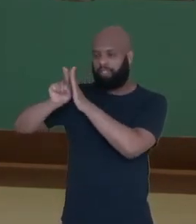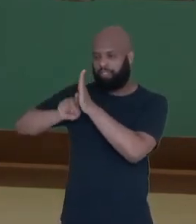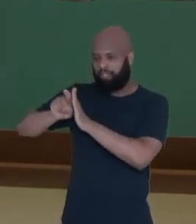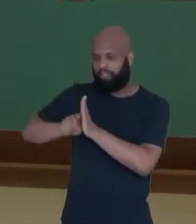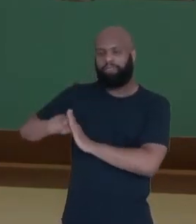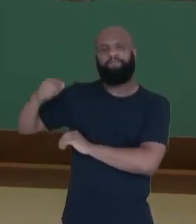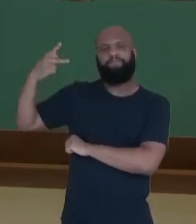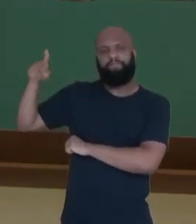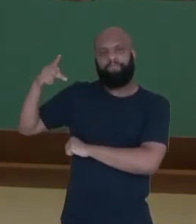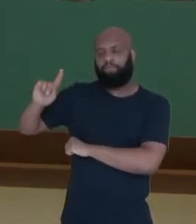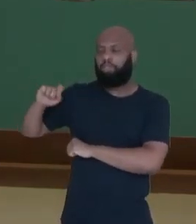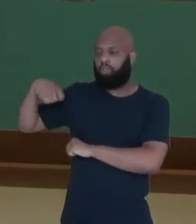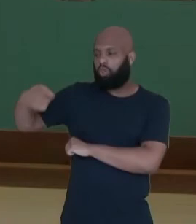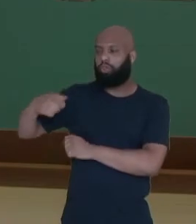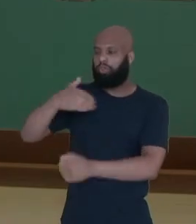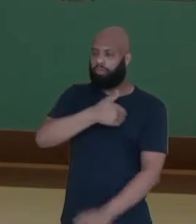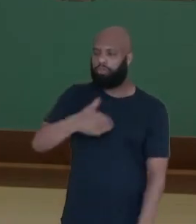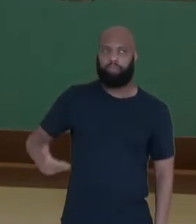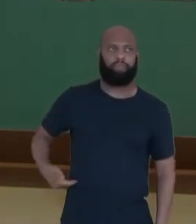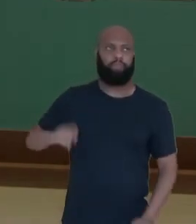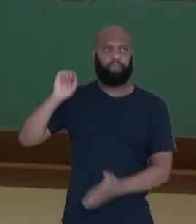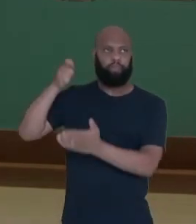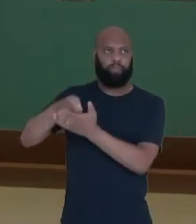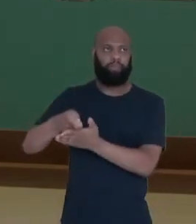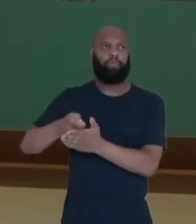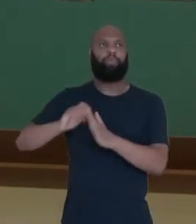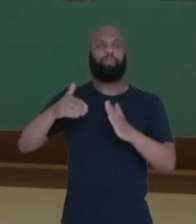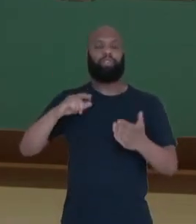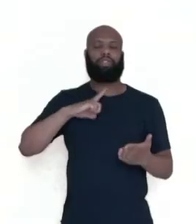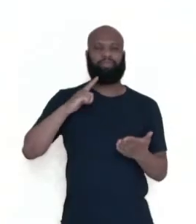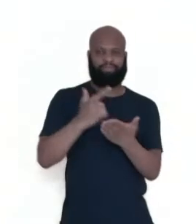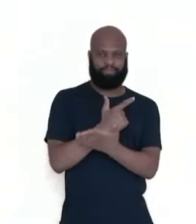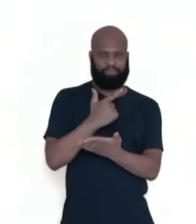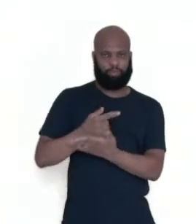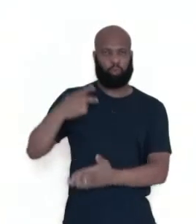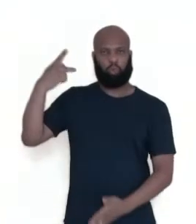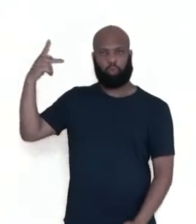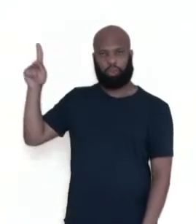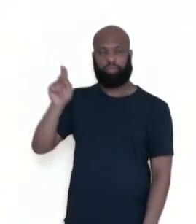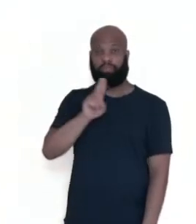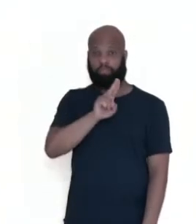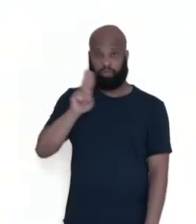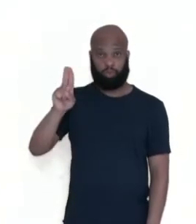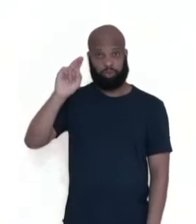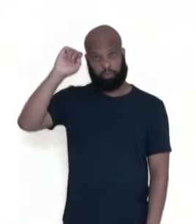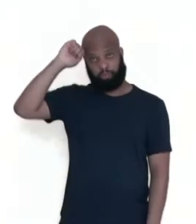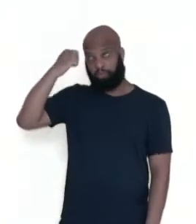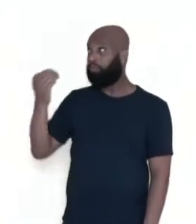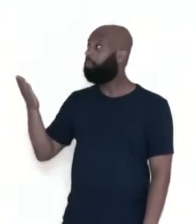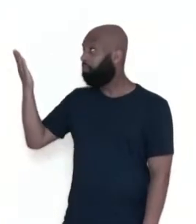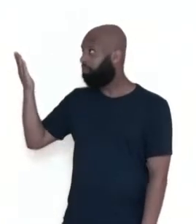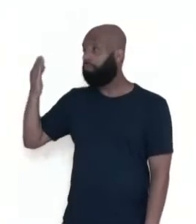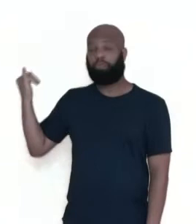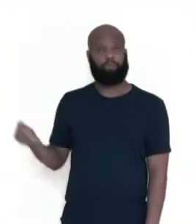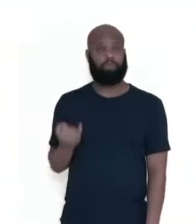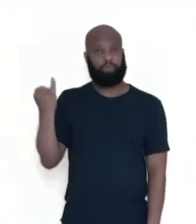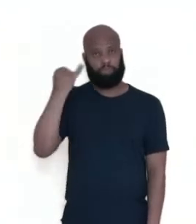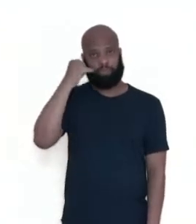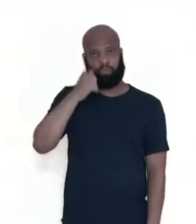investigações sobre o totalitarismo. Em As Origens do Totalitarismo, um livro importantíssimo da Hannah